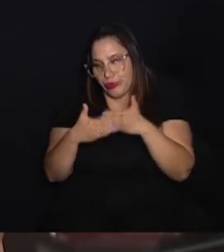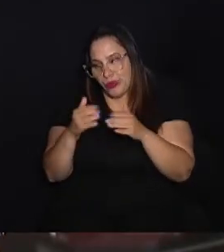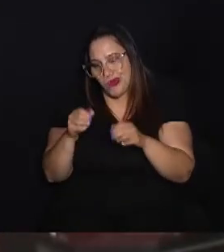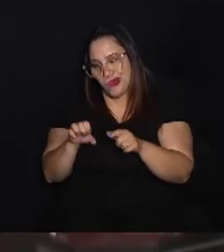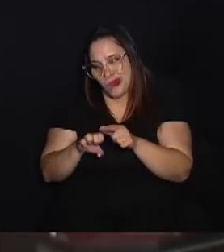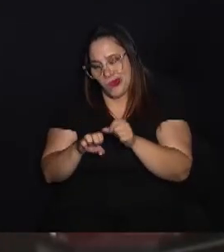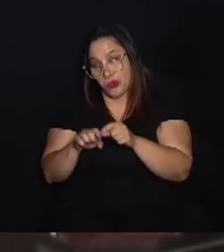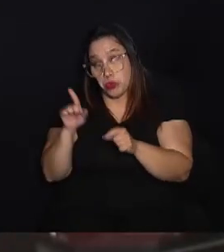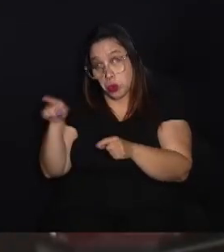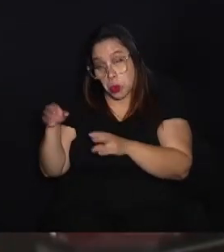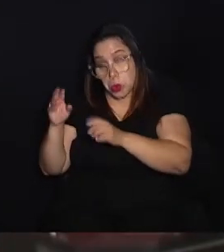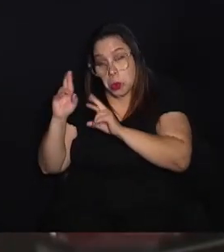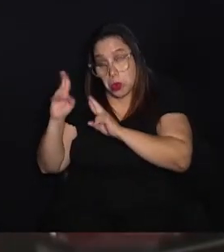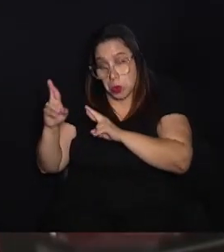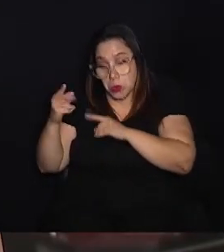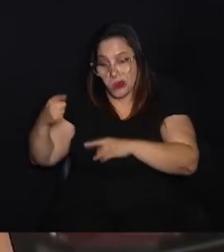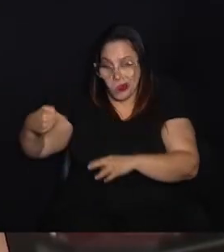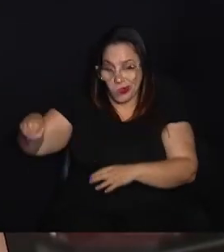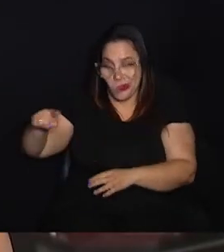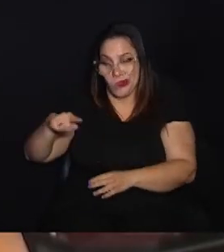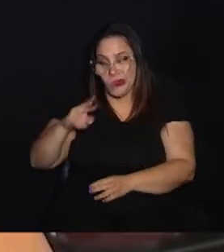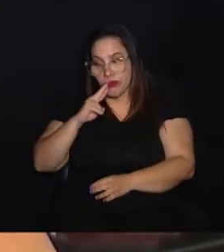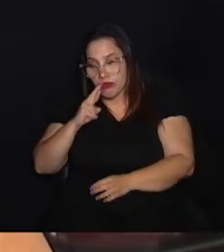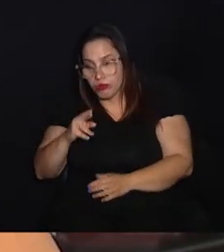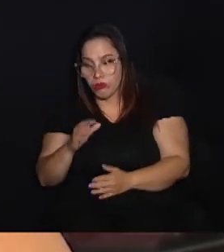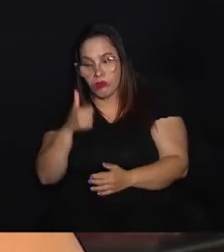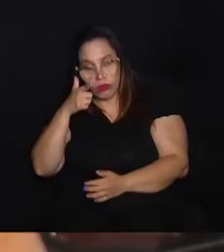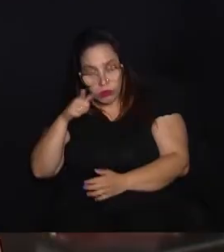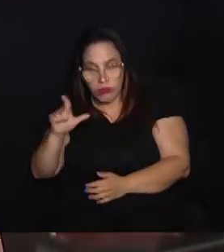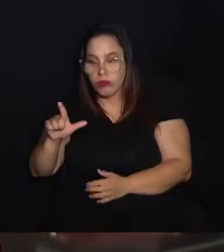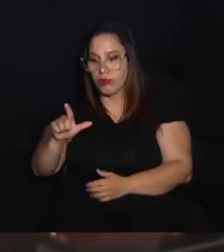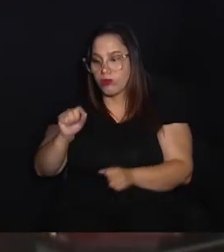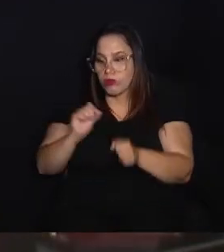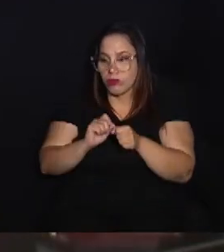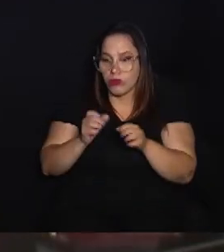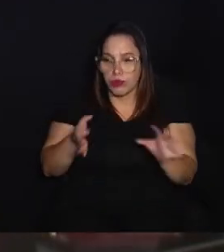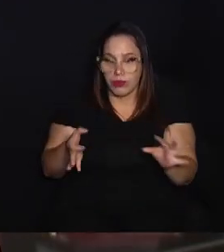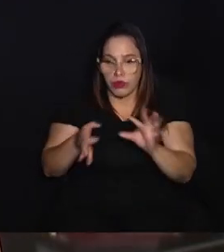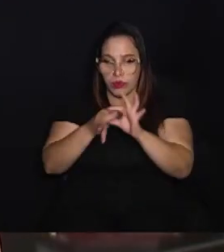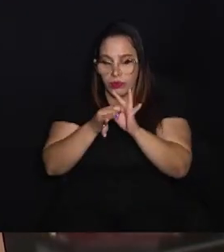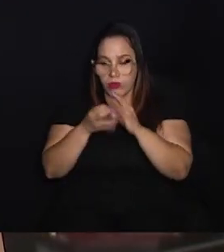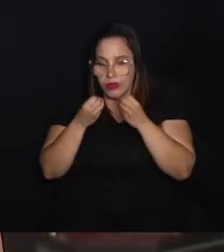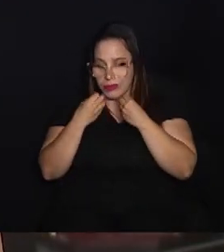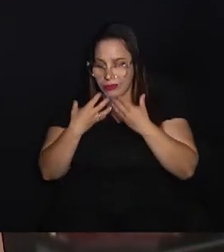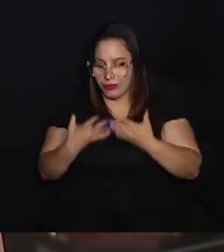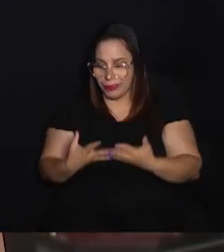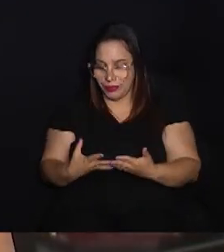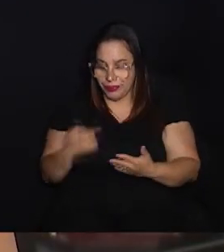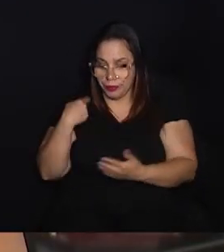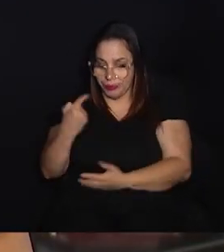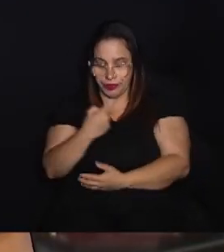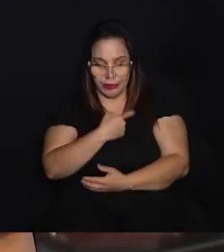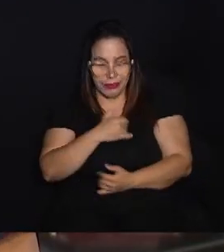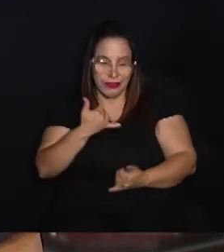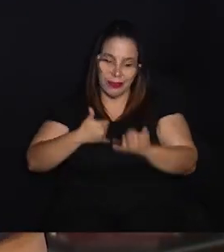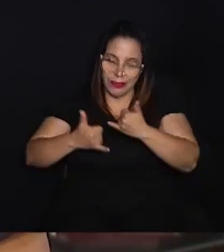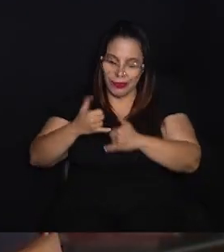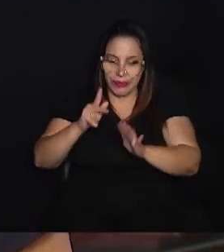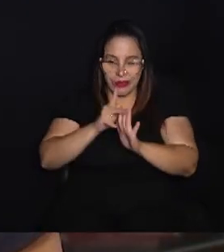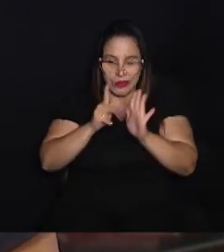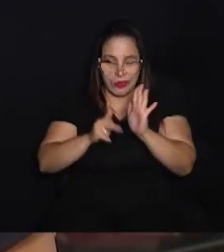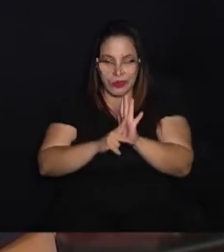esperança para ela naquela realidade, eu acho que a gente consegue fazer uma corrente do bem, né? Então, para a gente brinca que esse projeto se